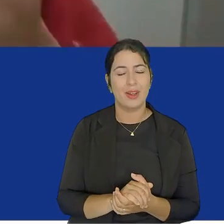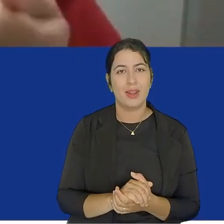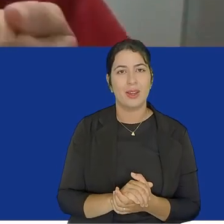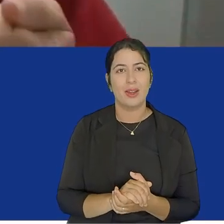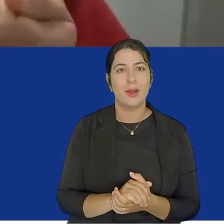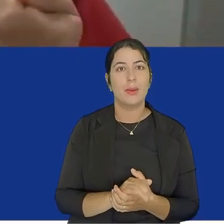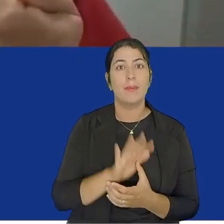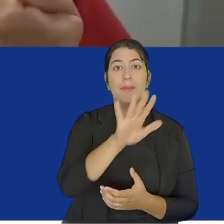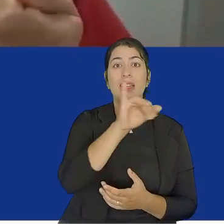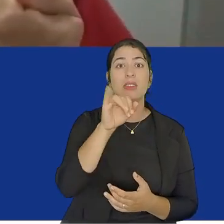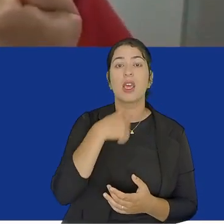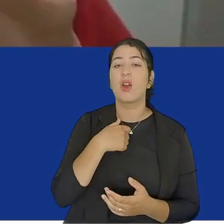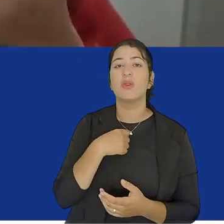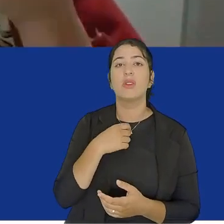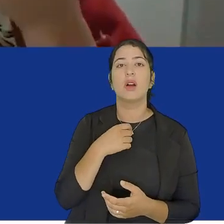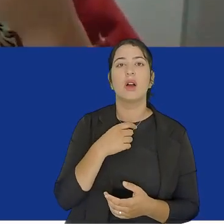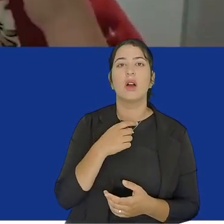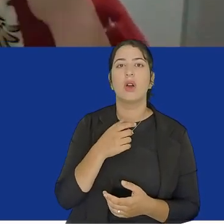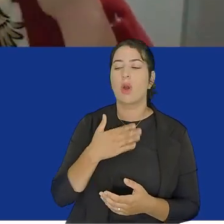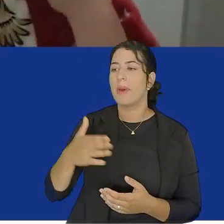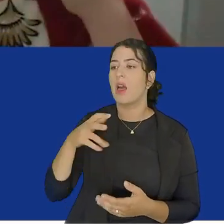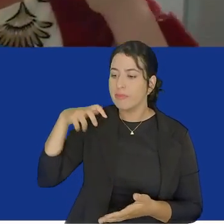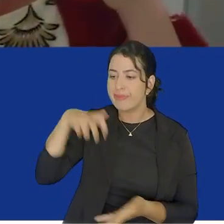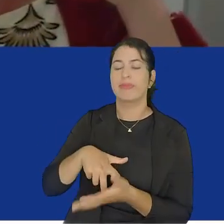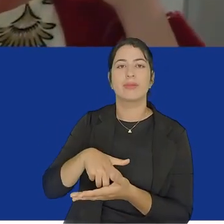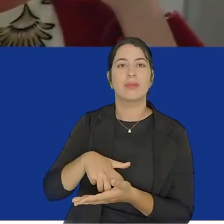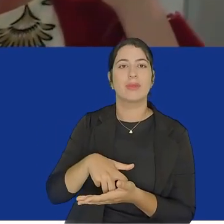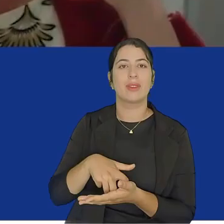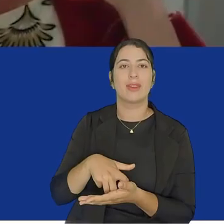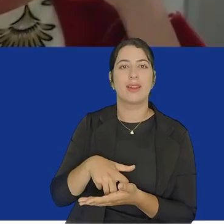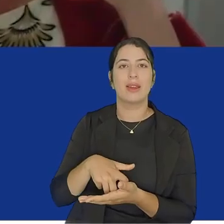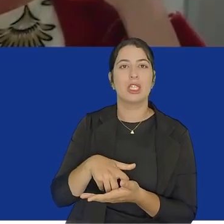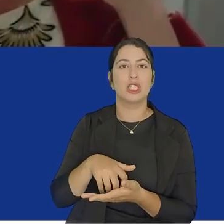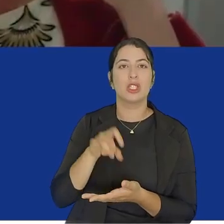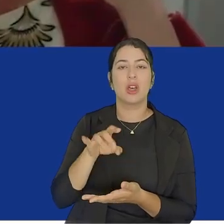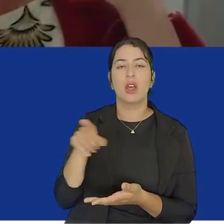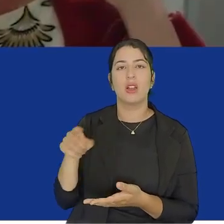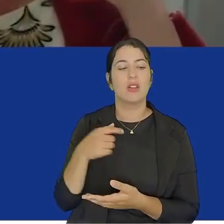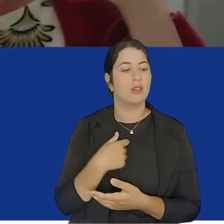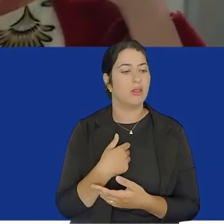uma punição, ela vai continuar saindo de lá com aquela coisa,